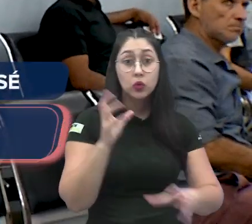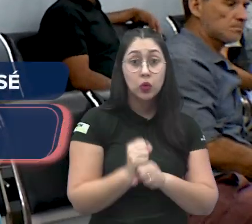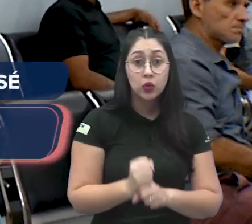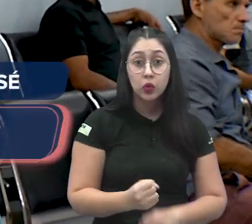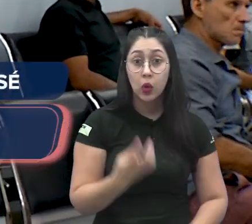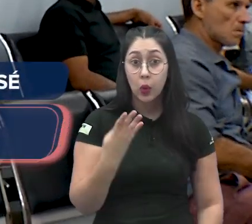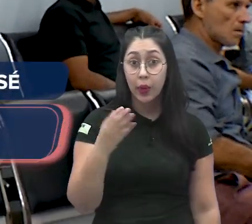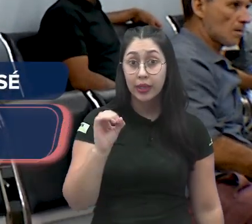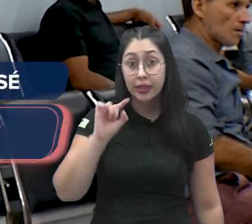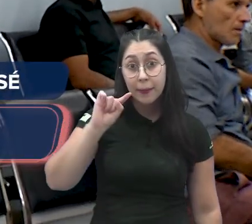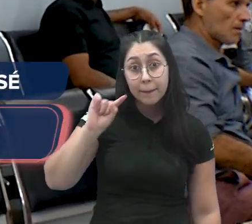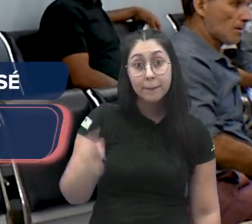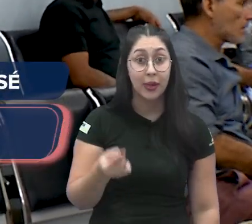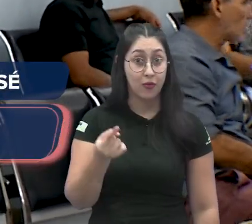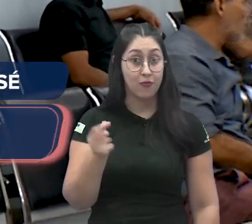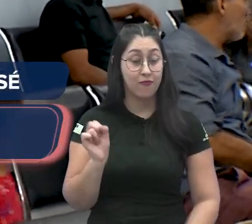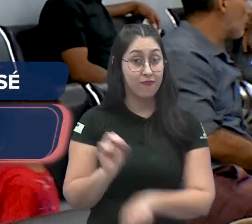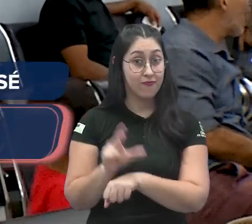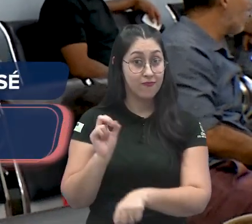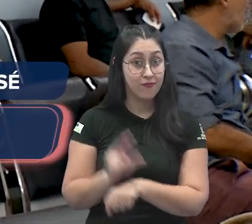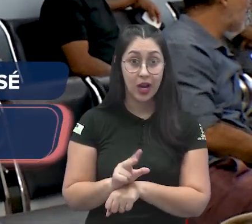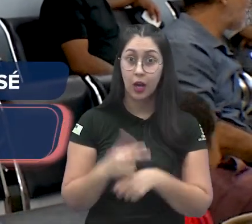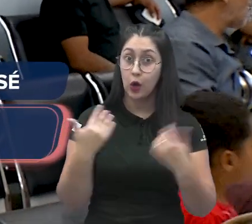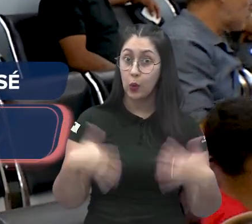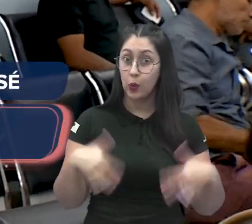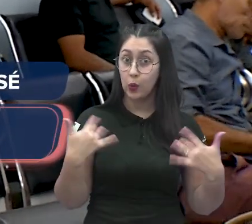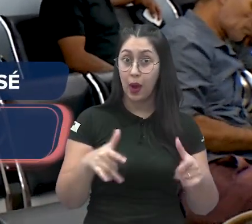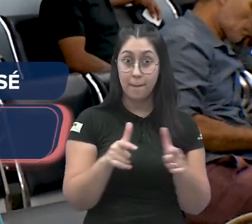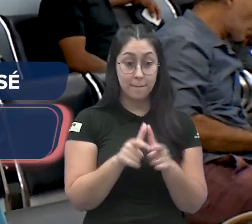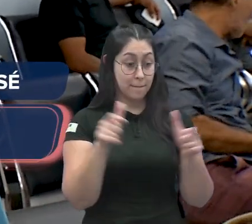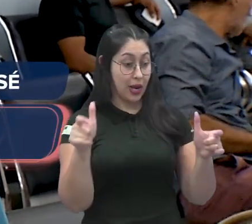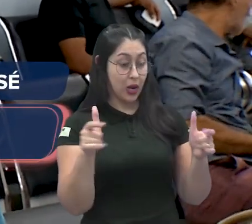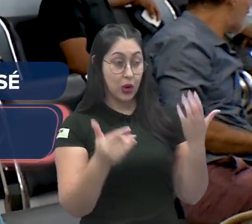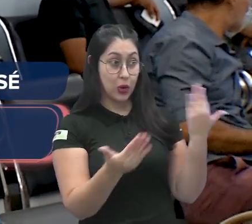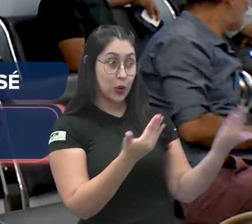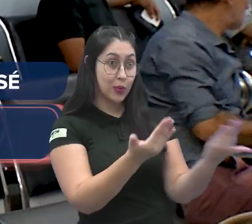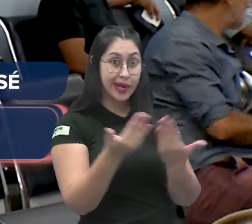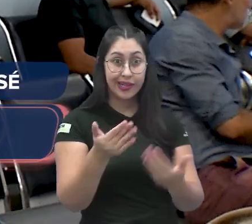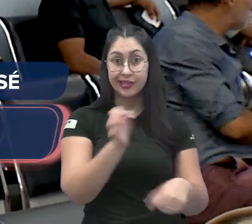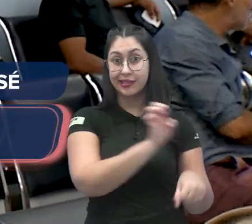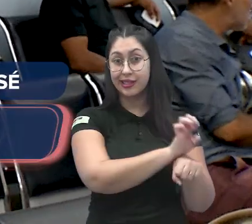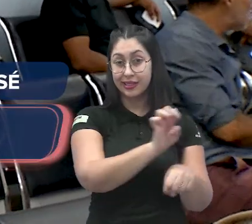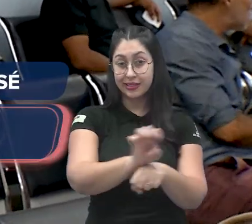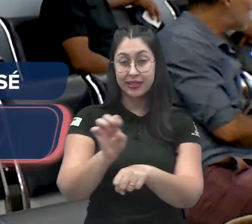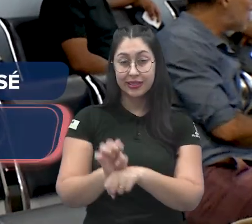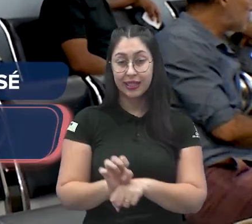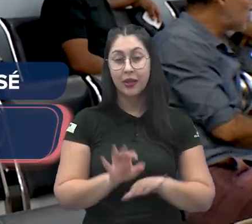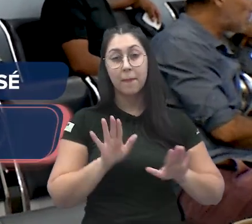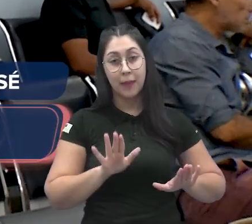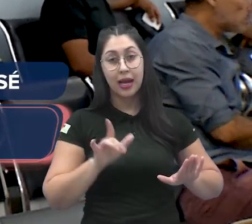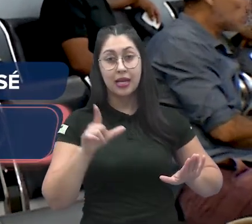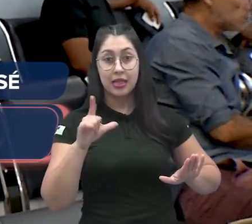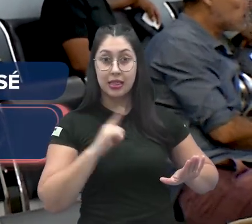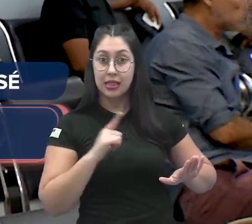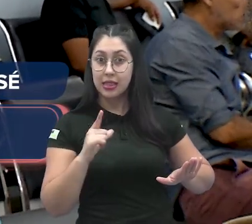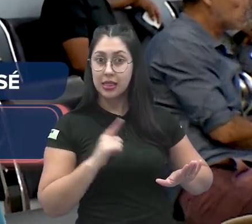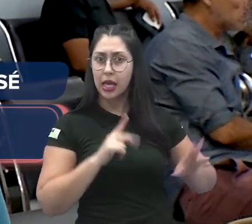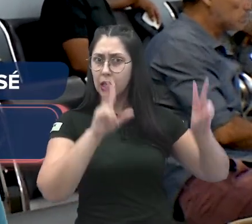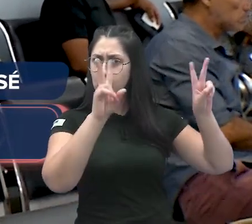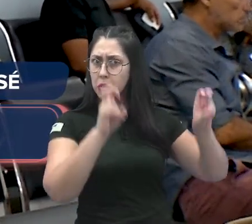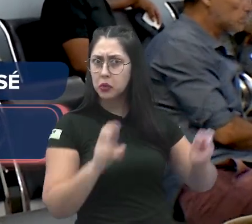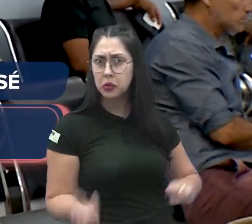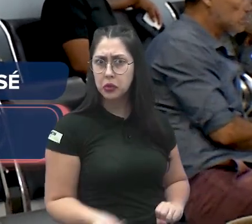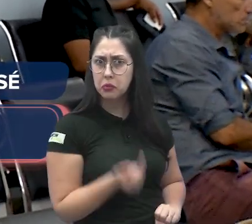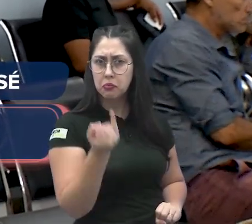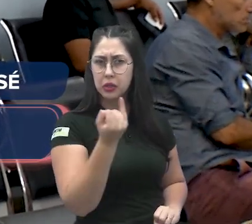vamos fazer com mais de 40 mil vagas este ano, né? Muito mais vagas que alguns estados, né? E nós temos títulos muito interessantes para os